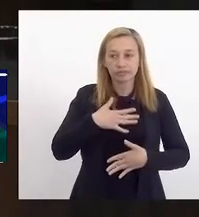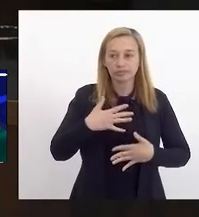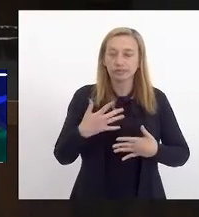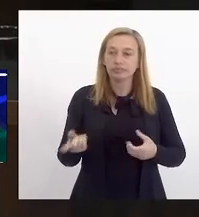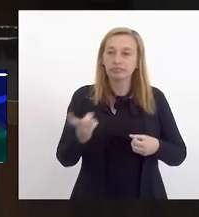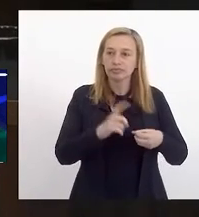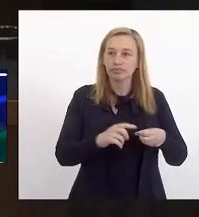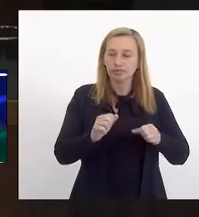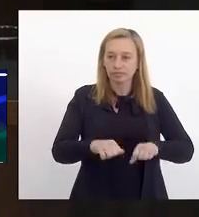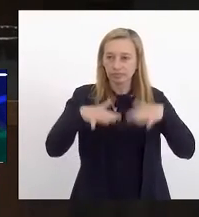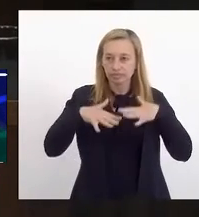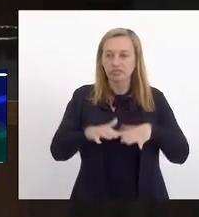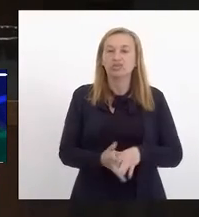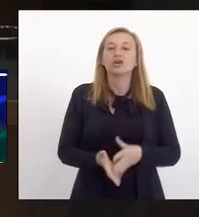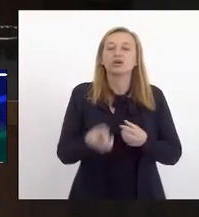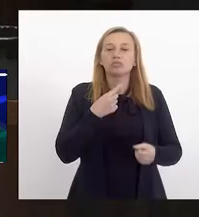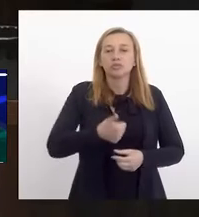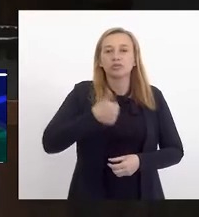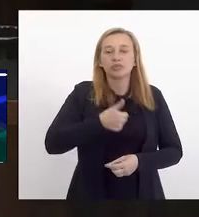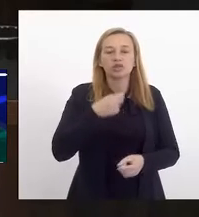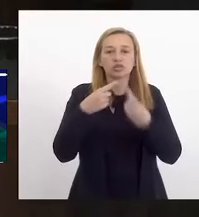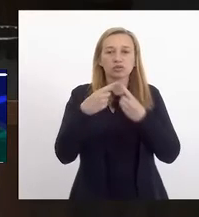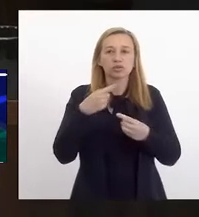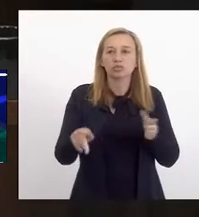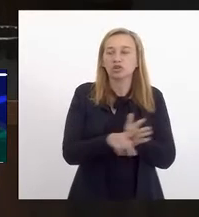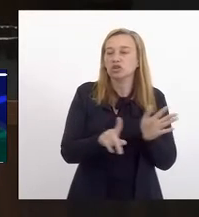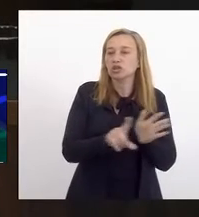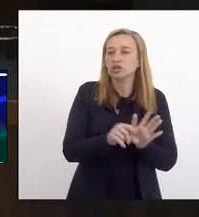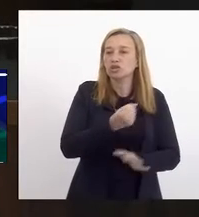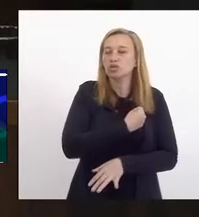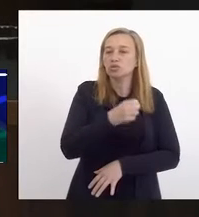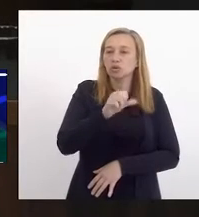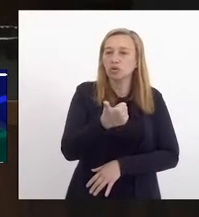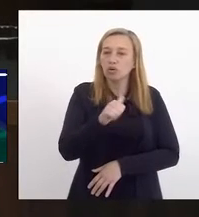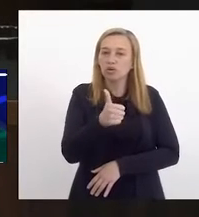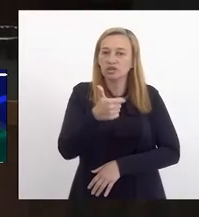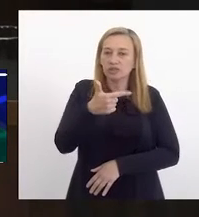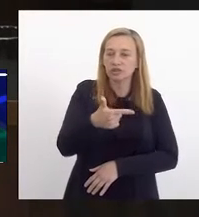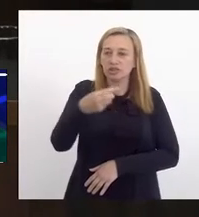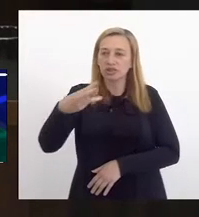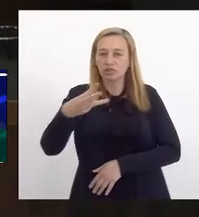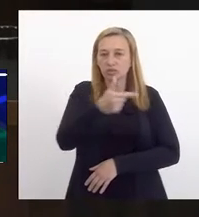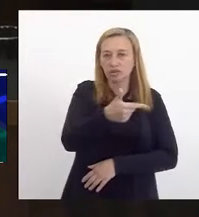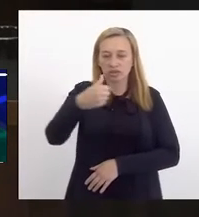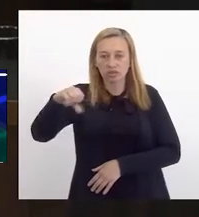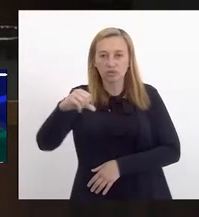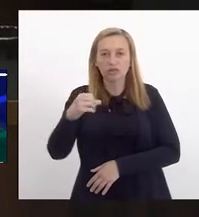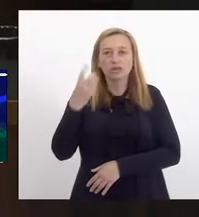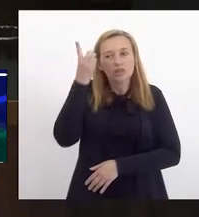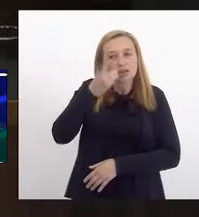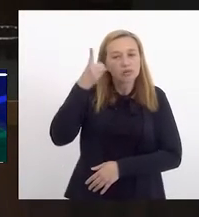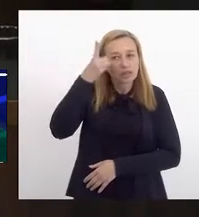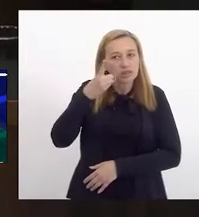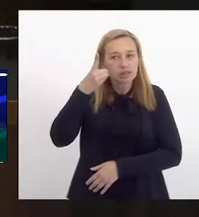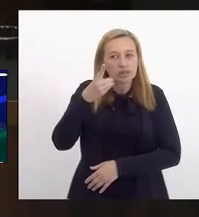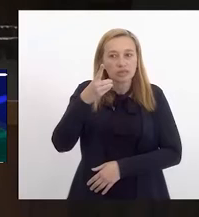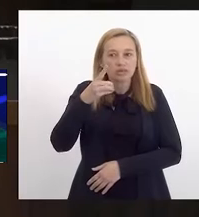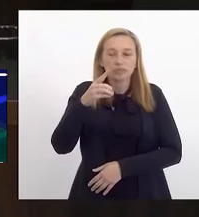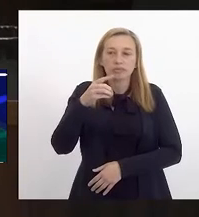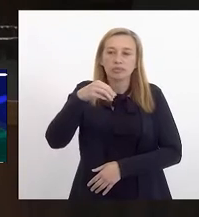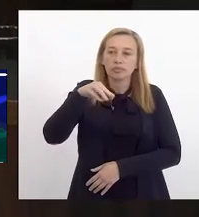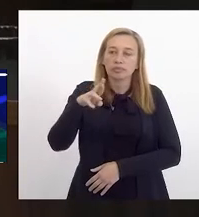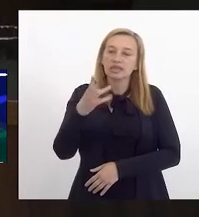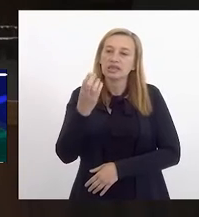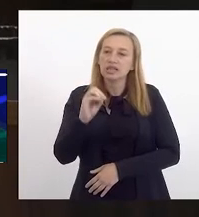plenário. Em primeira discussão, projeto de lei número 1123/2019, de autoria do deputado Marcelo